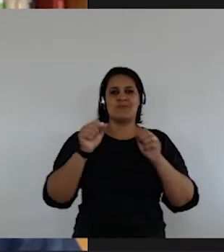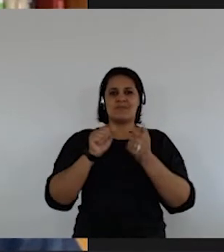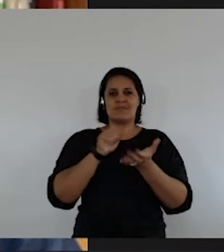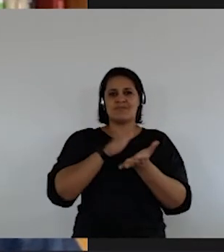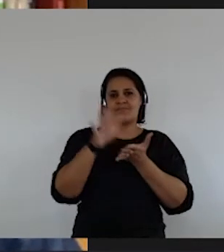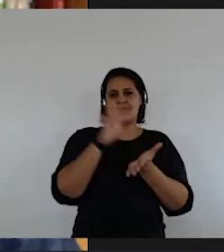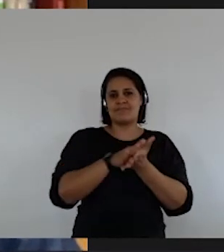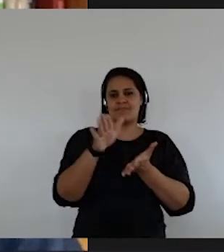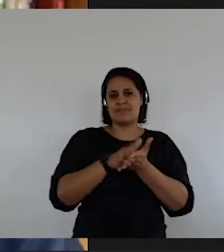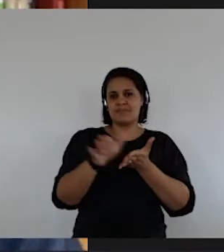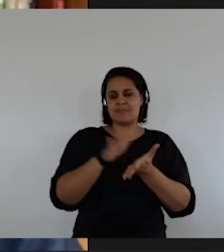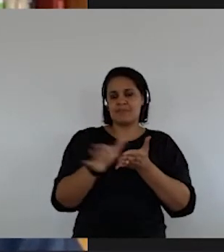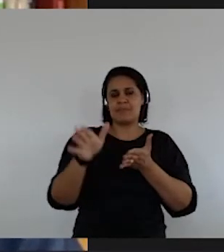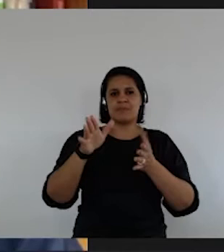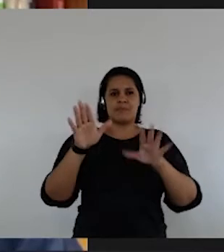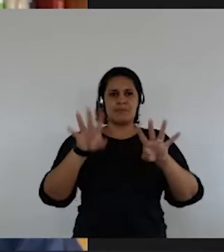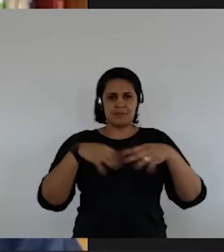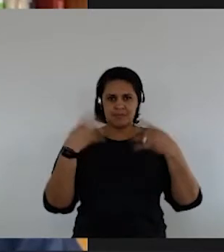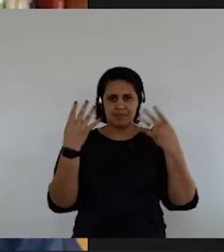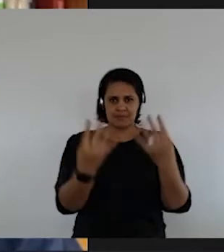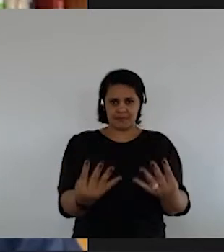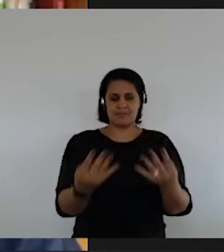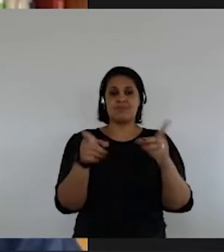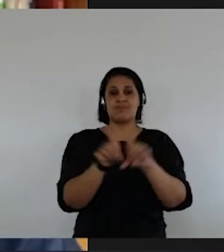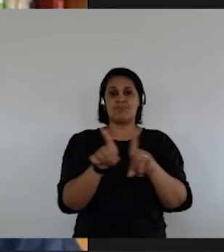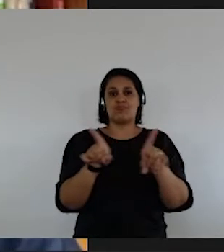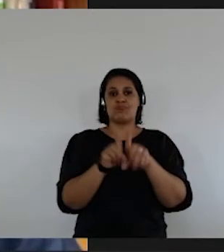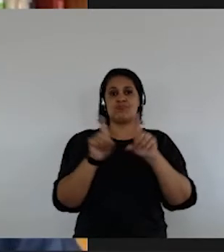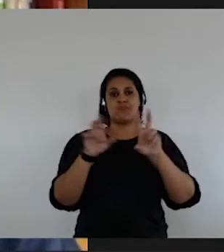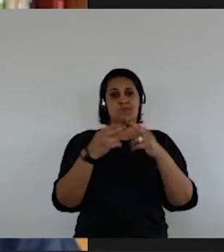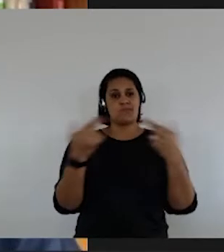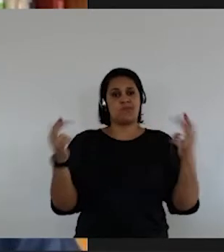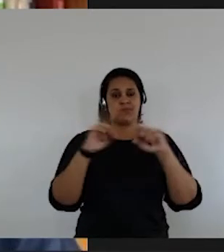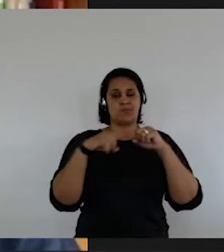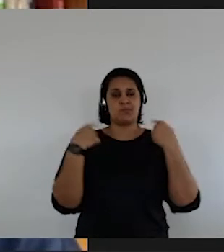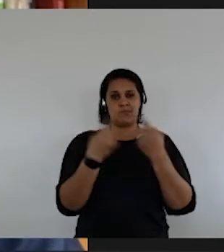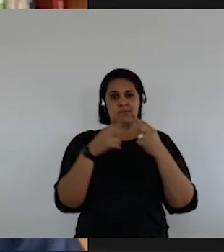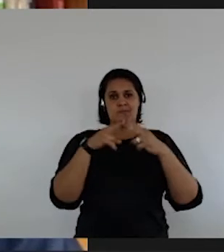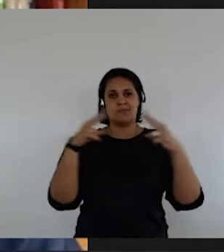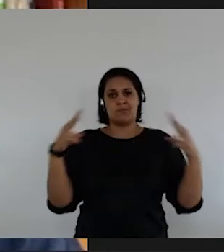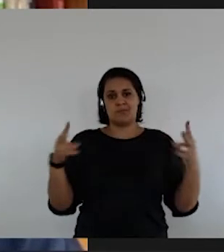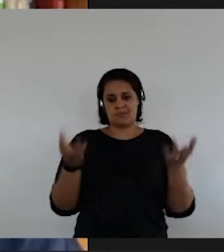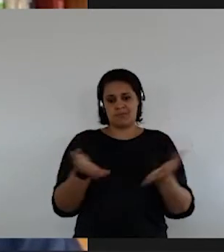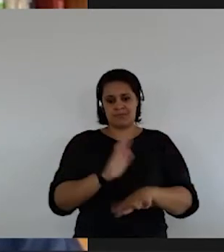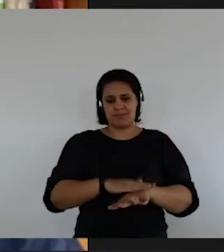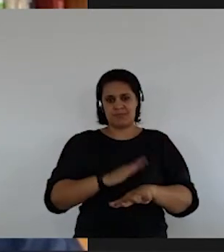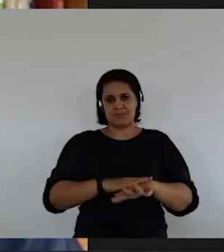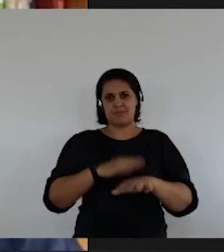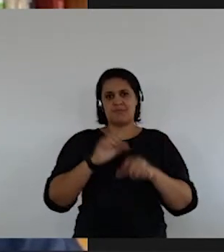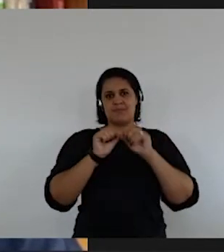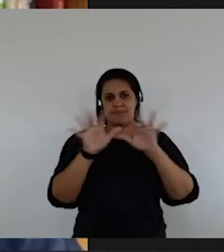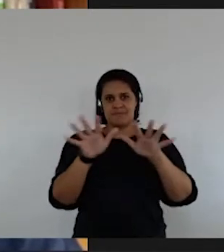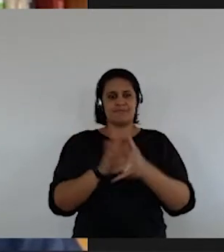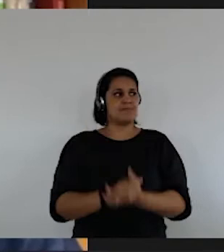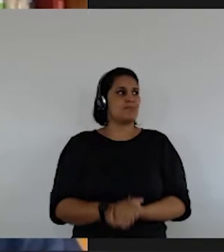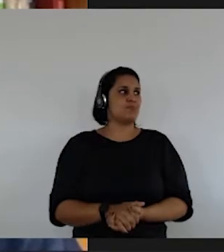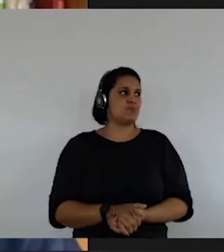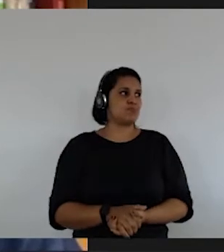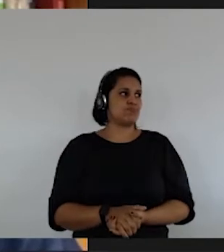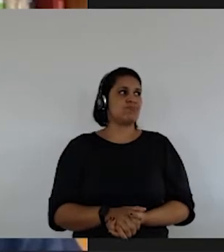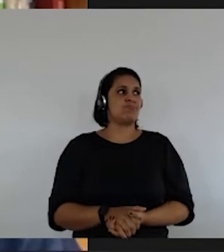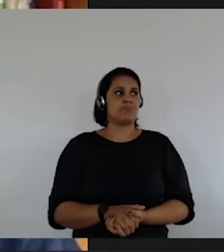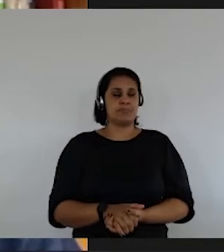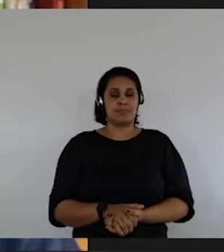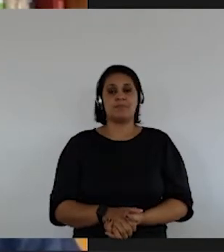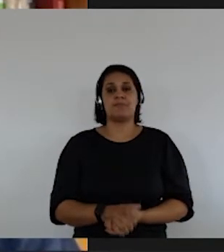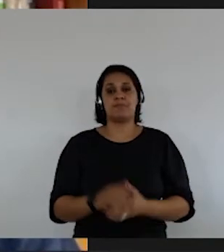de audiências, bem como de sessões virtuais, mesmo em tempos de pandemia. No plano interno, as tecnologias tornaram